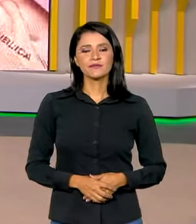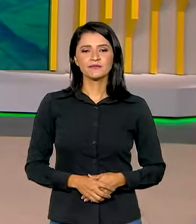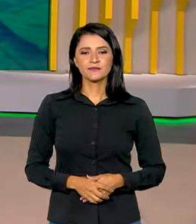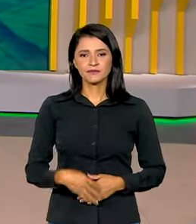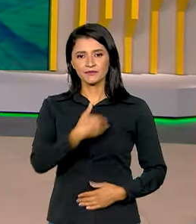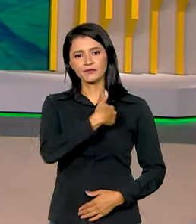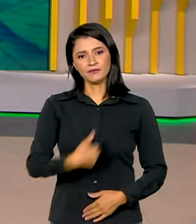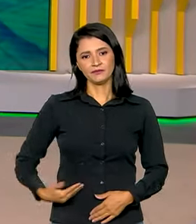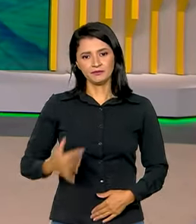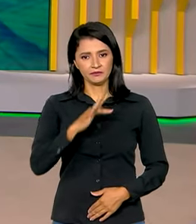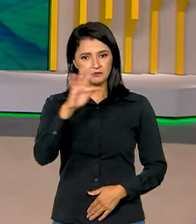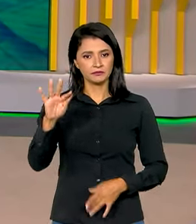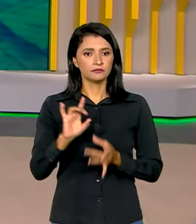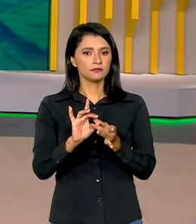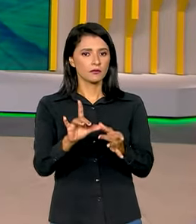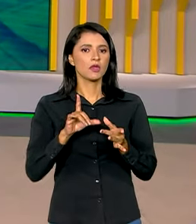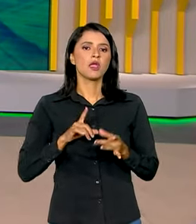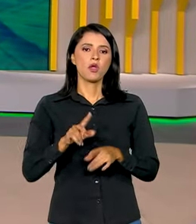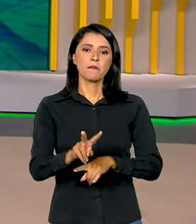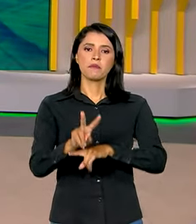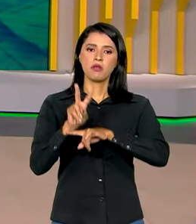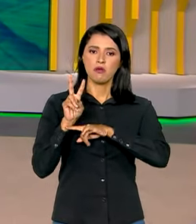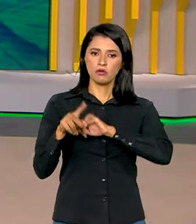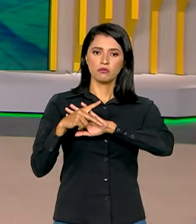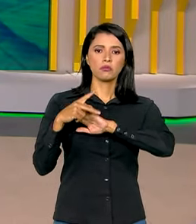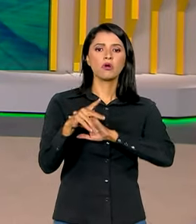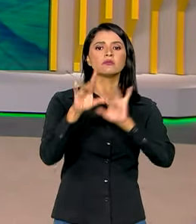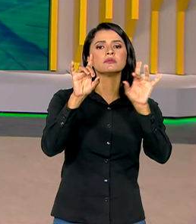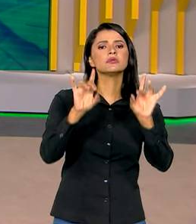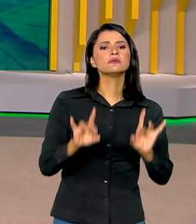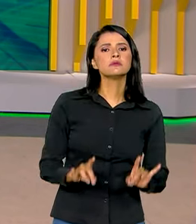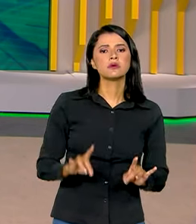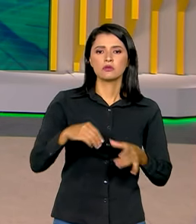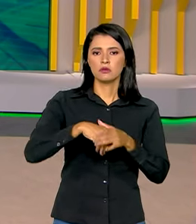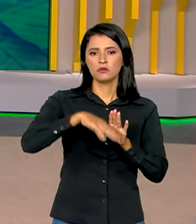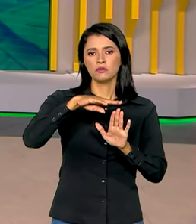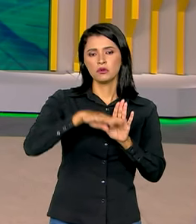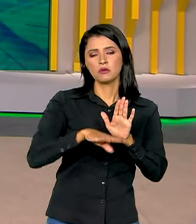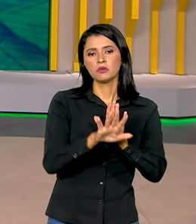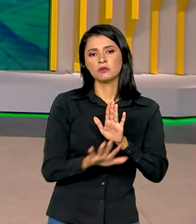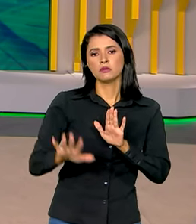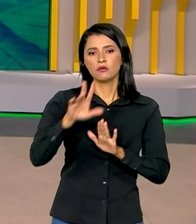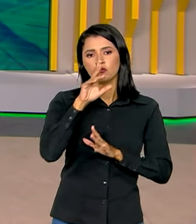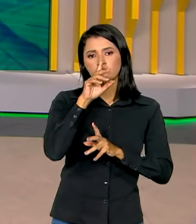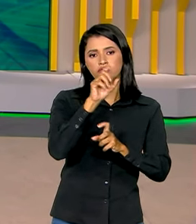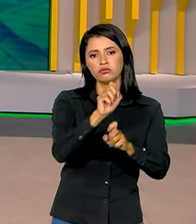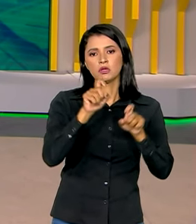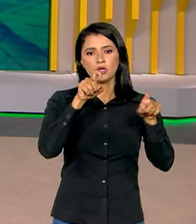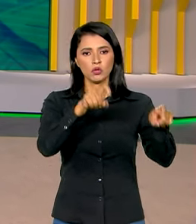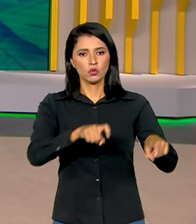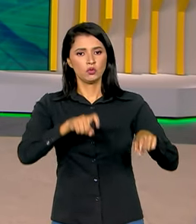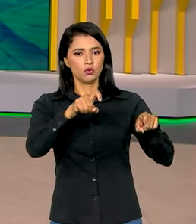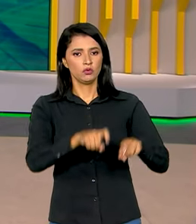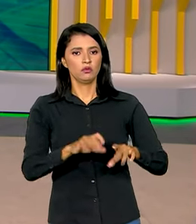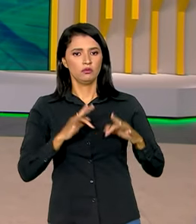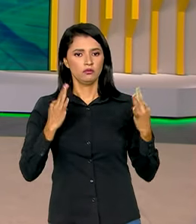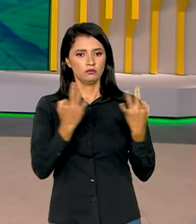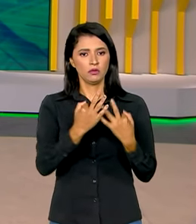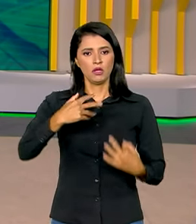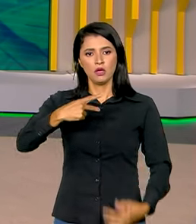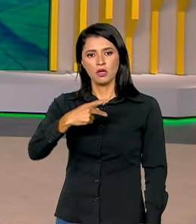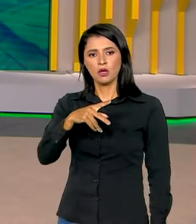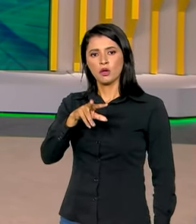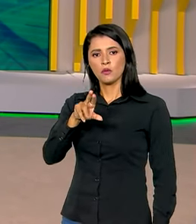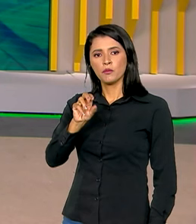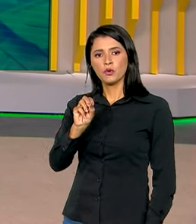O governo federal disponibilizou uma linha de crédito especial dentro do Programa Nacional de Fortalecimento da Agricultura Familiar, o